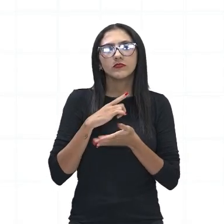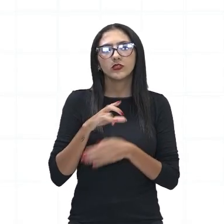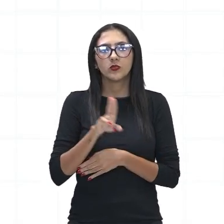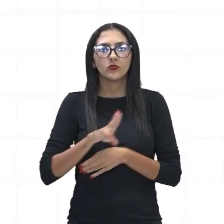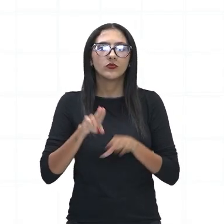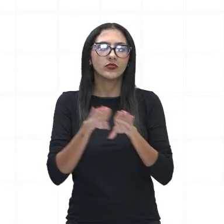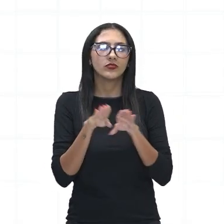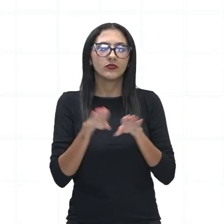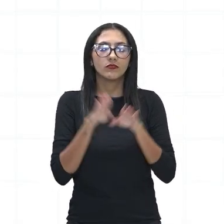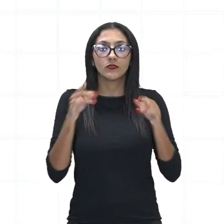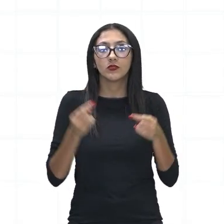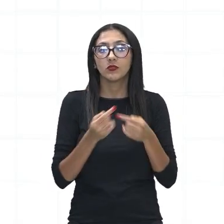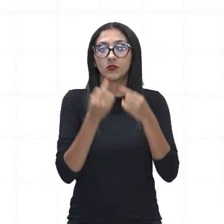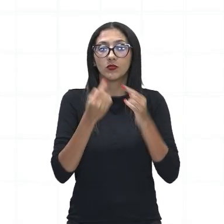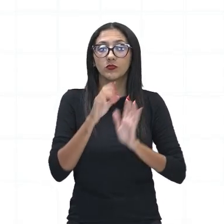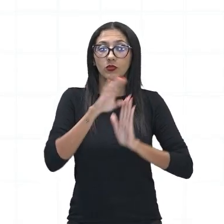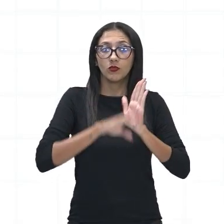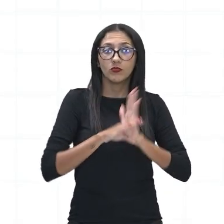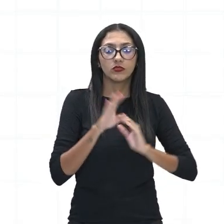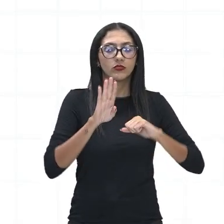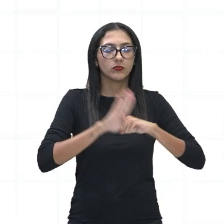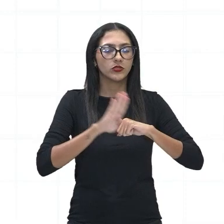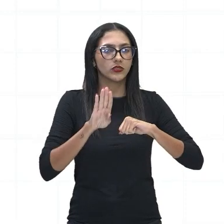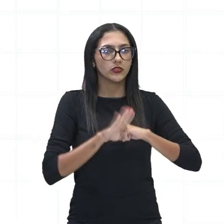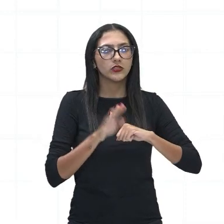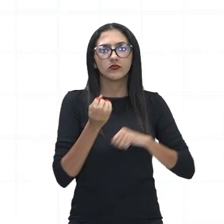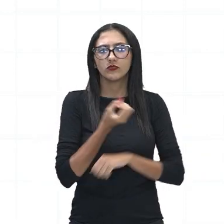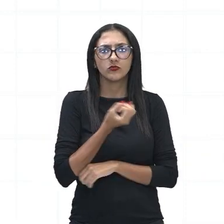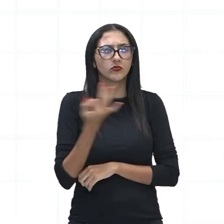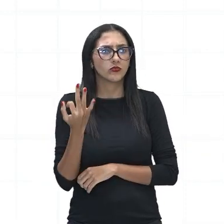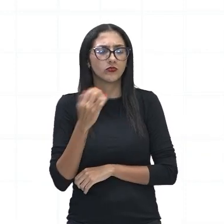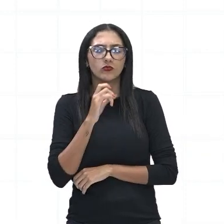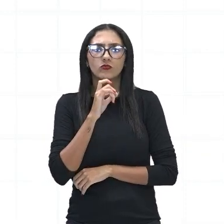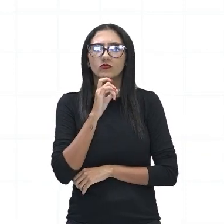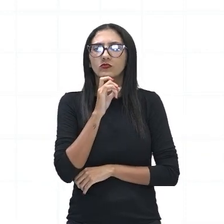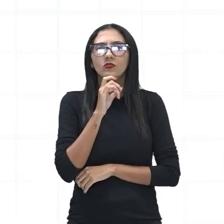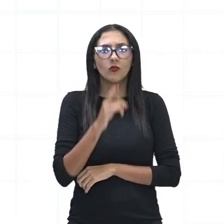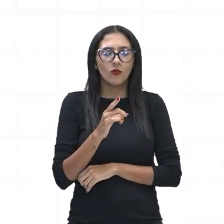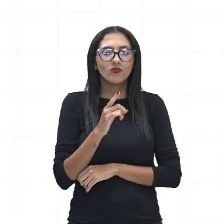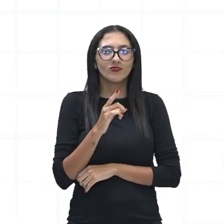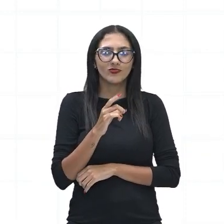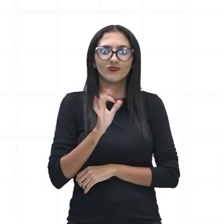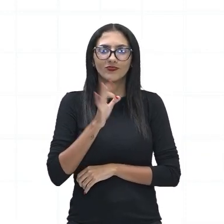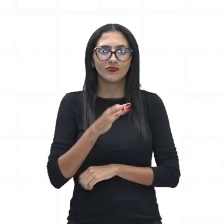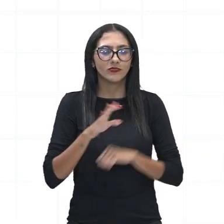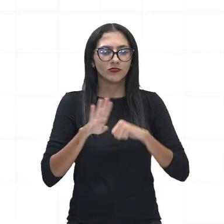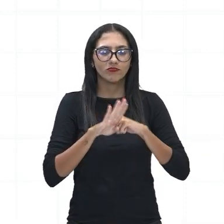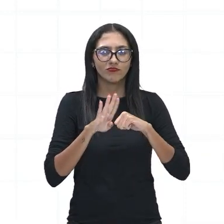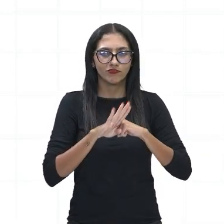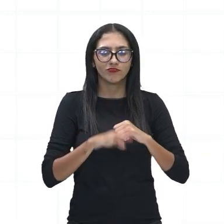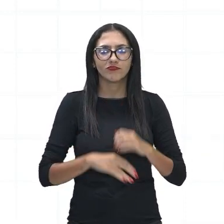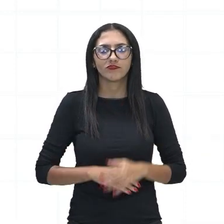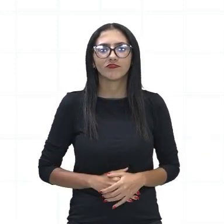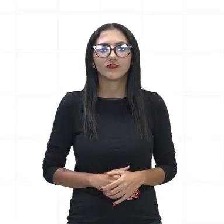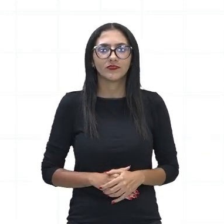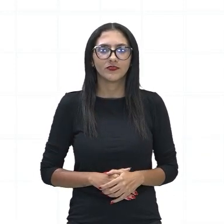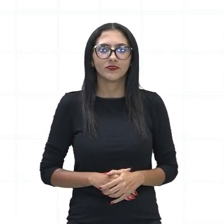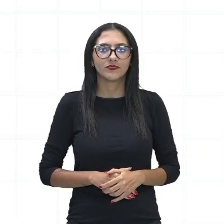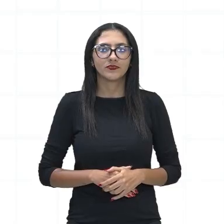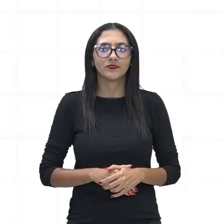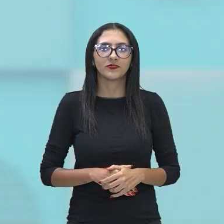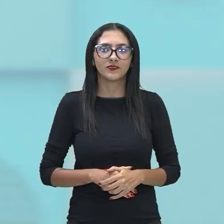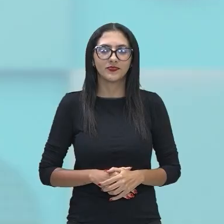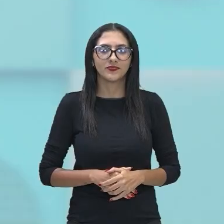contabilizamos como uncountable nouns. São substantivos não contáveis. Então,